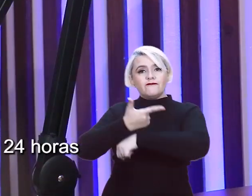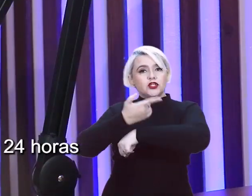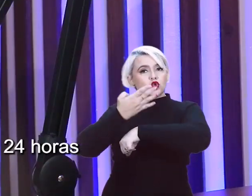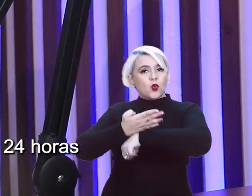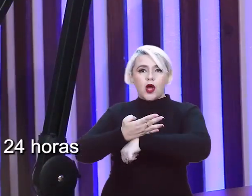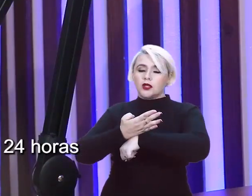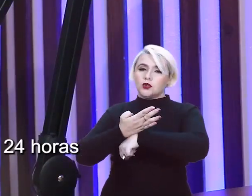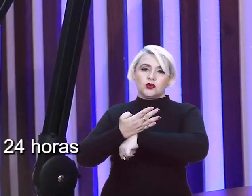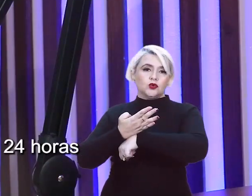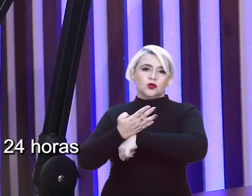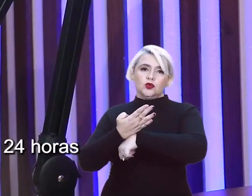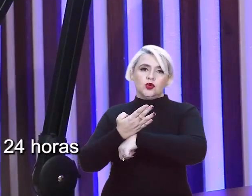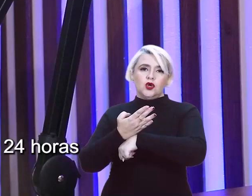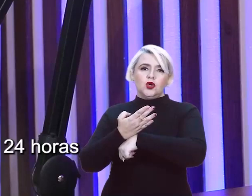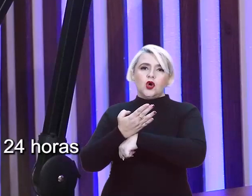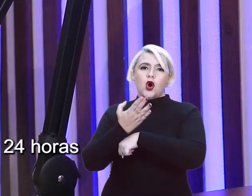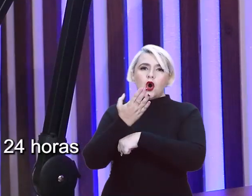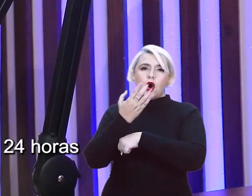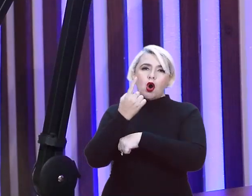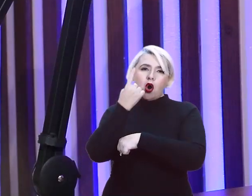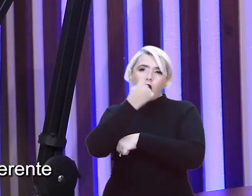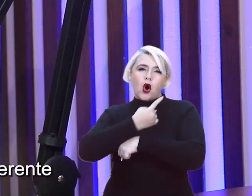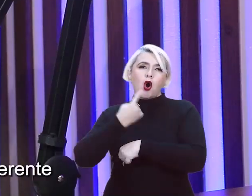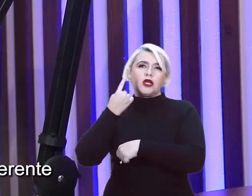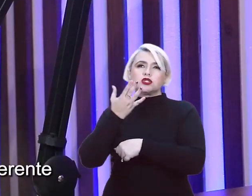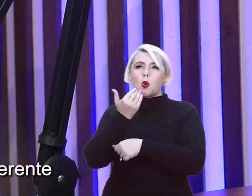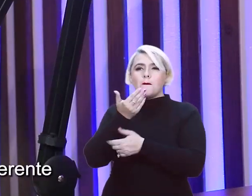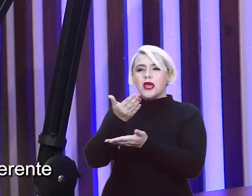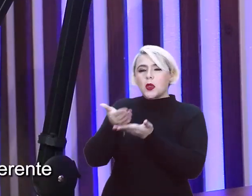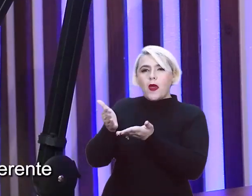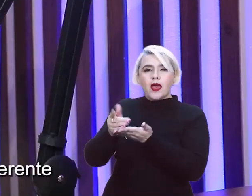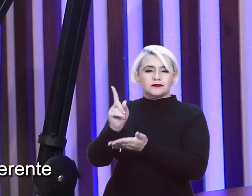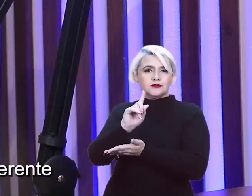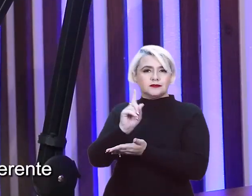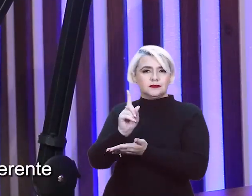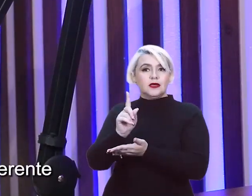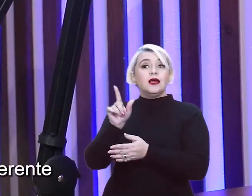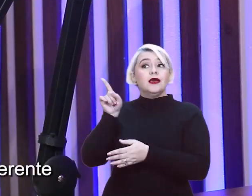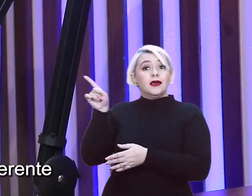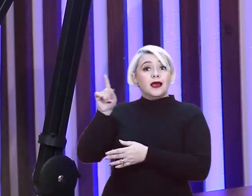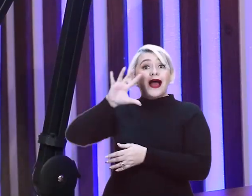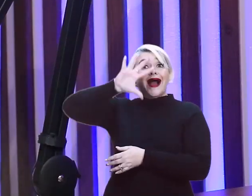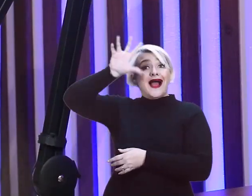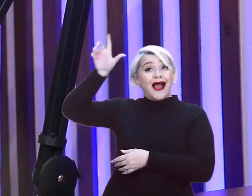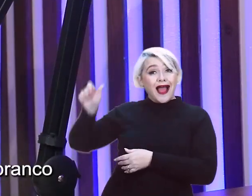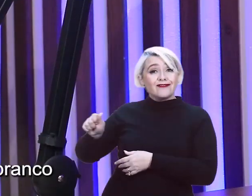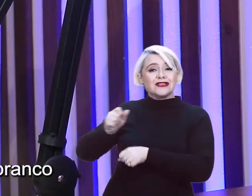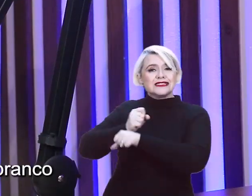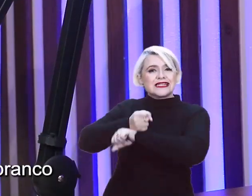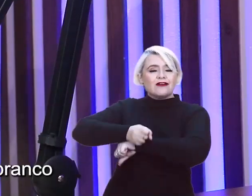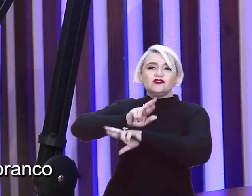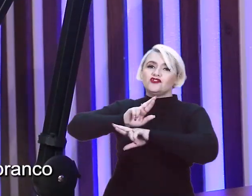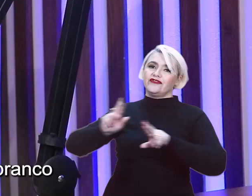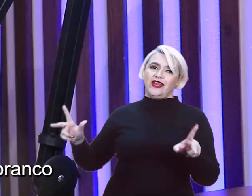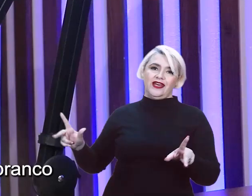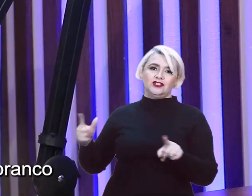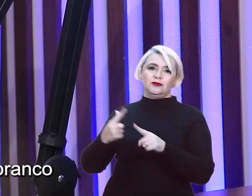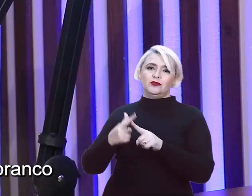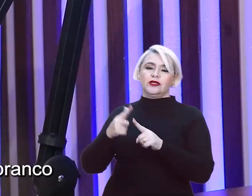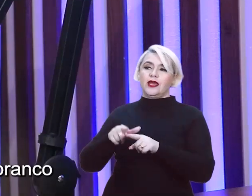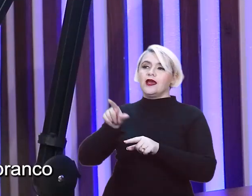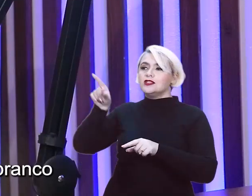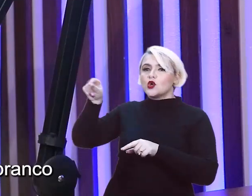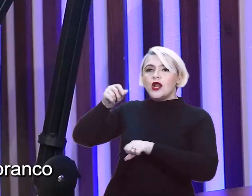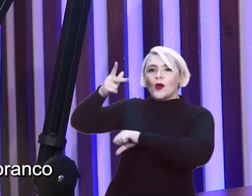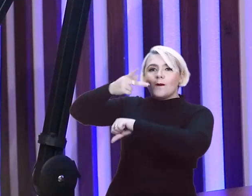horas, comendo restos e etc, etc. A escravização com a África é diferente, porque a África ela é